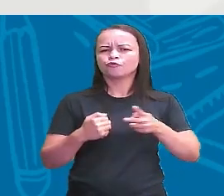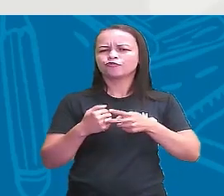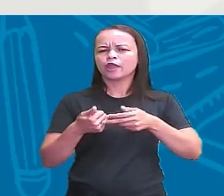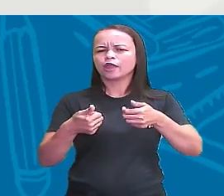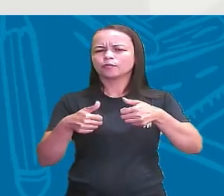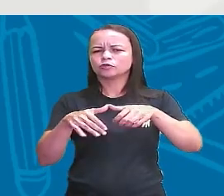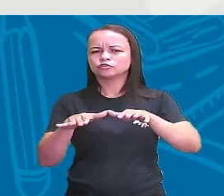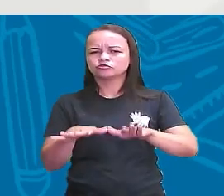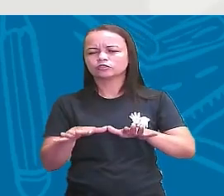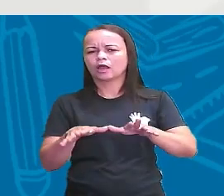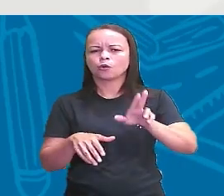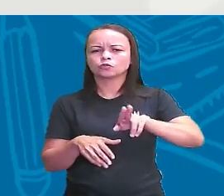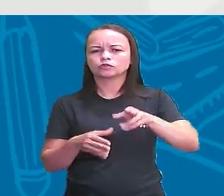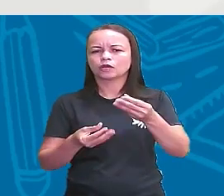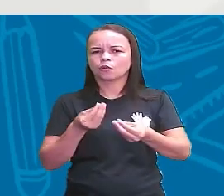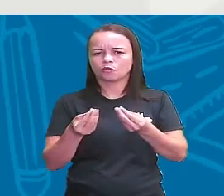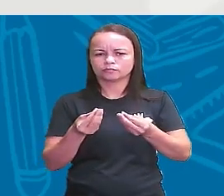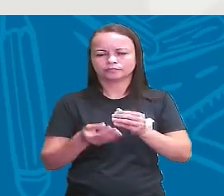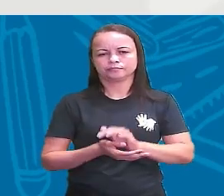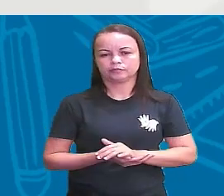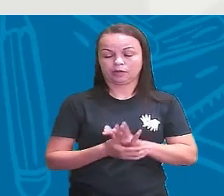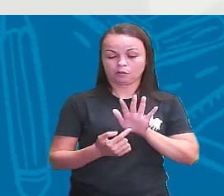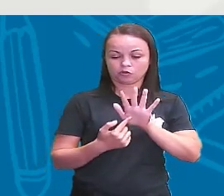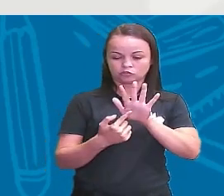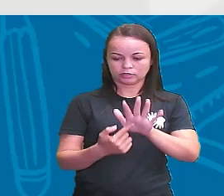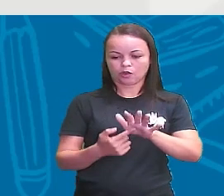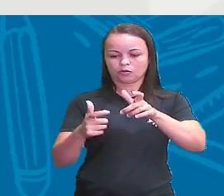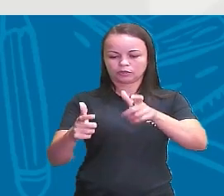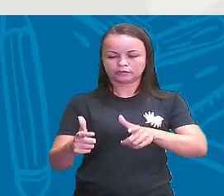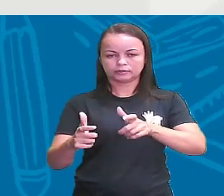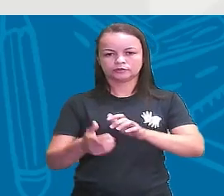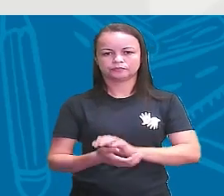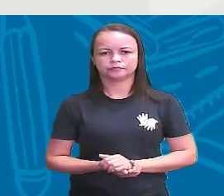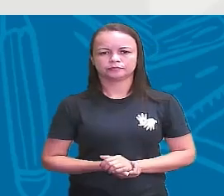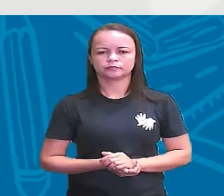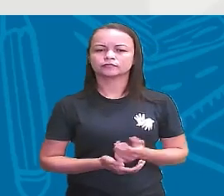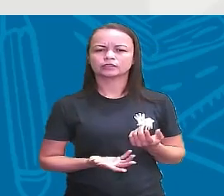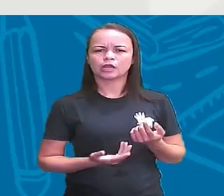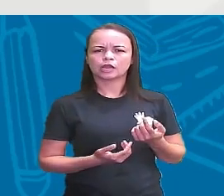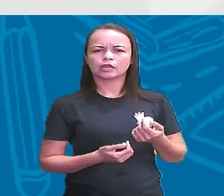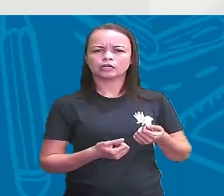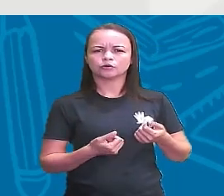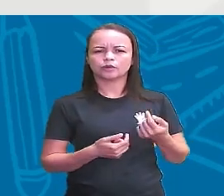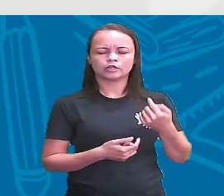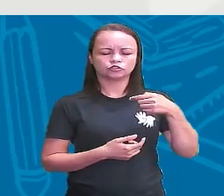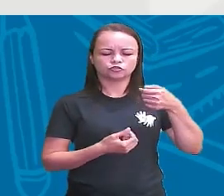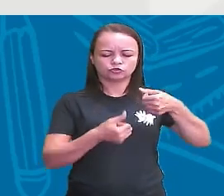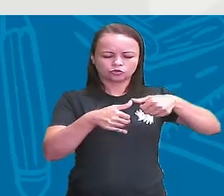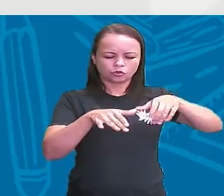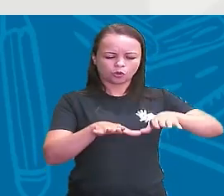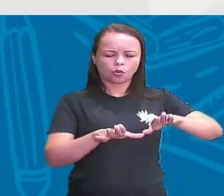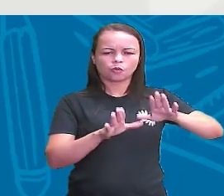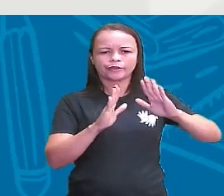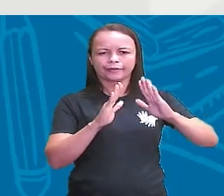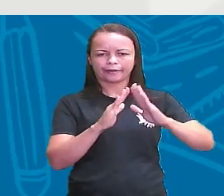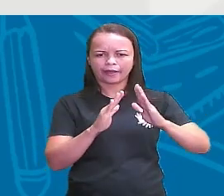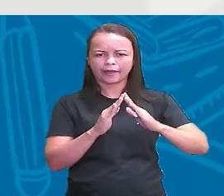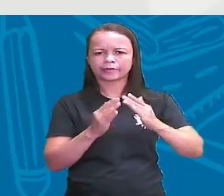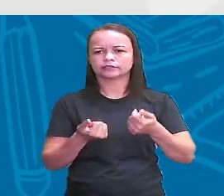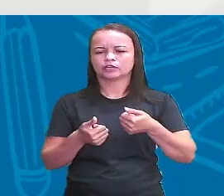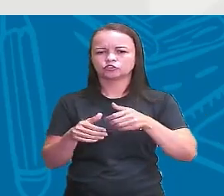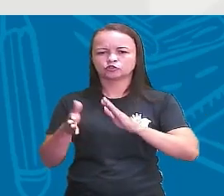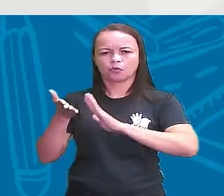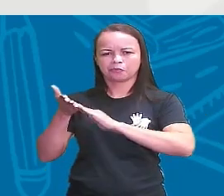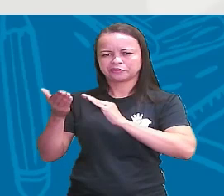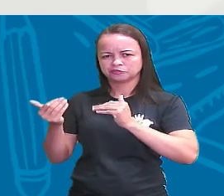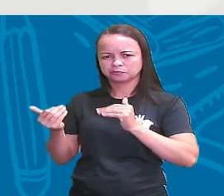uma localização, estou em mi casa, estamos em Espanha. Então, vocês vão perceber que o